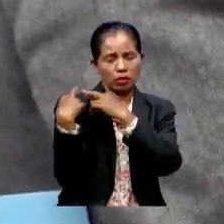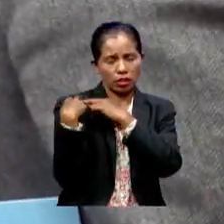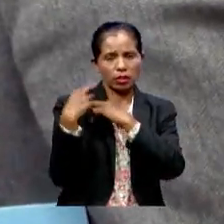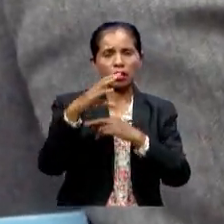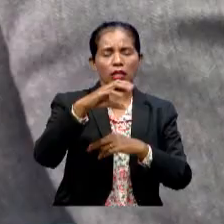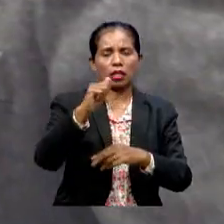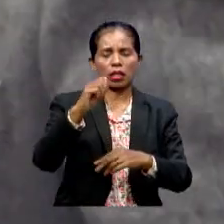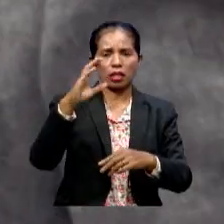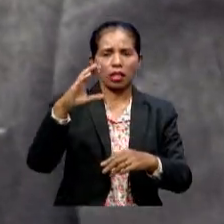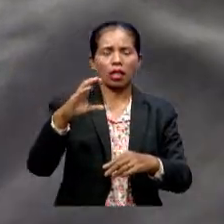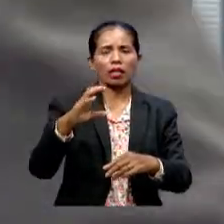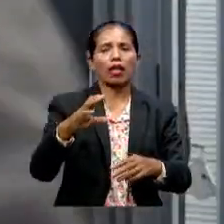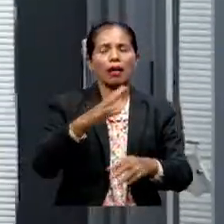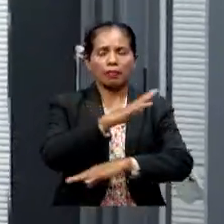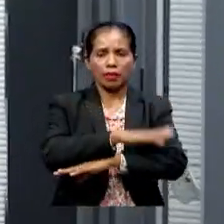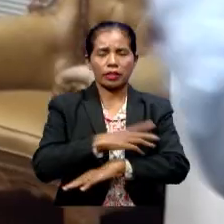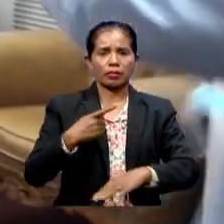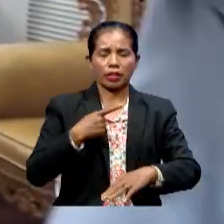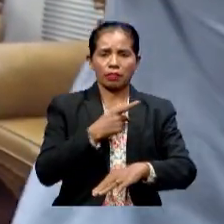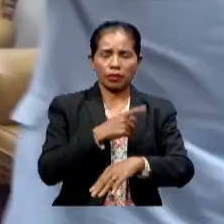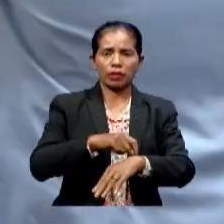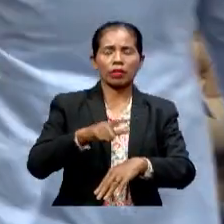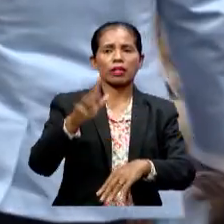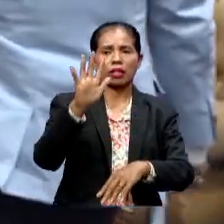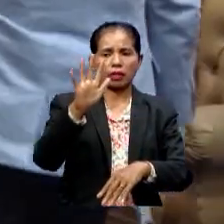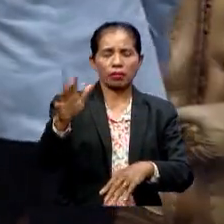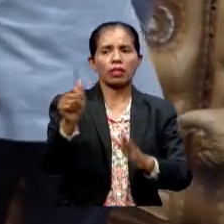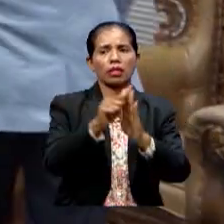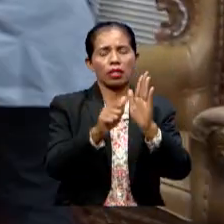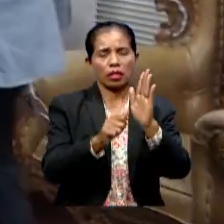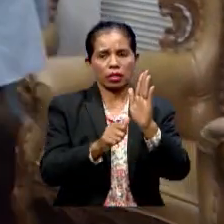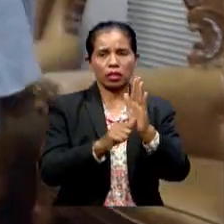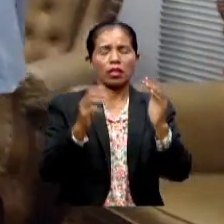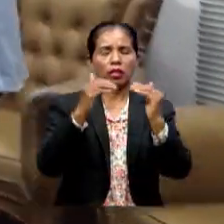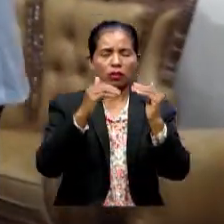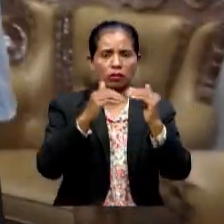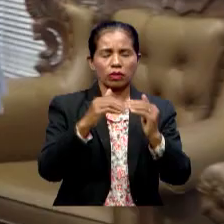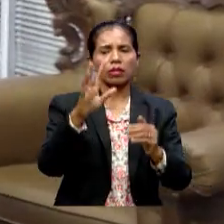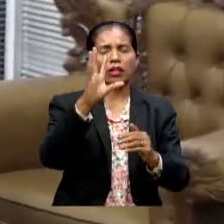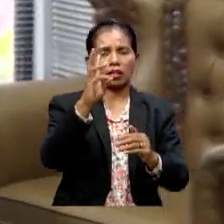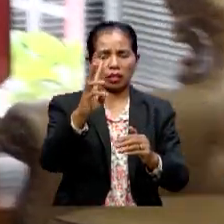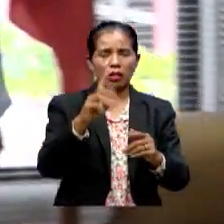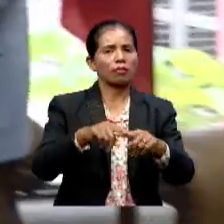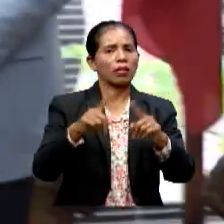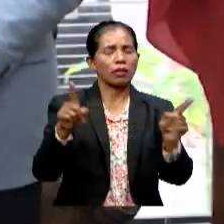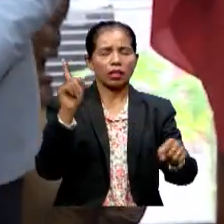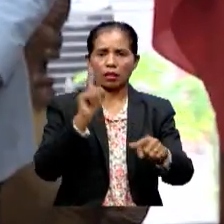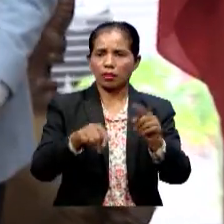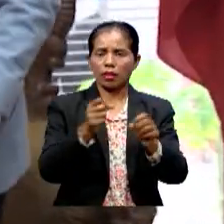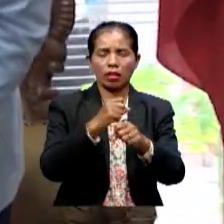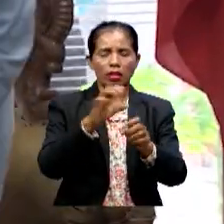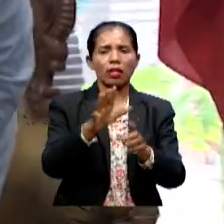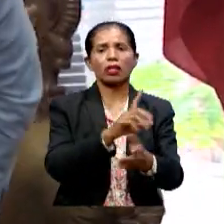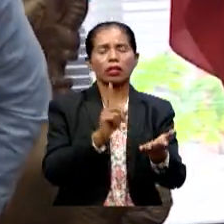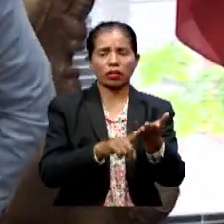mês do Parlamento Nacional Legislatura da Lima e a agenda reunião plenária Liu Dalanen, mas bem, la bele realiza a eleição